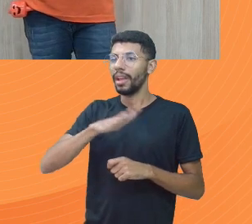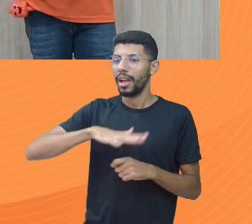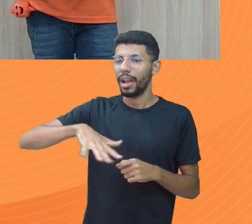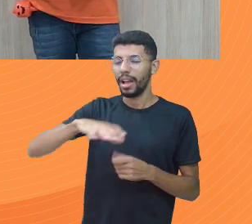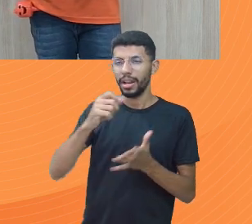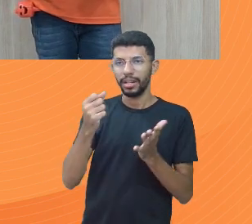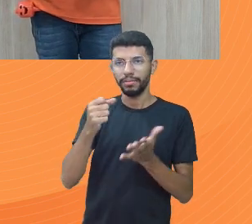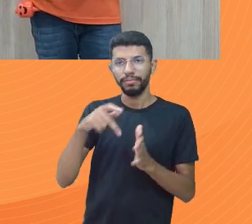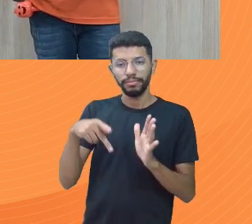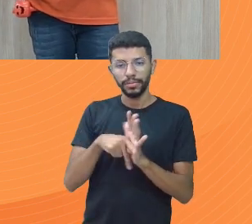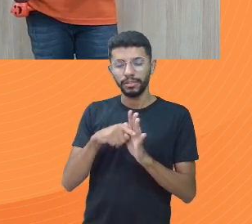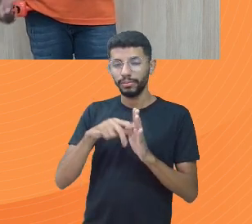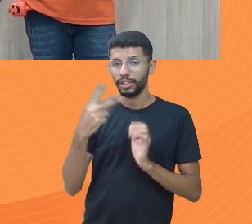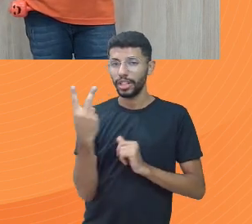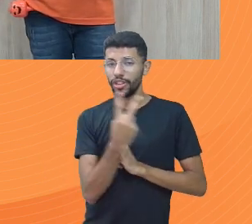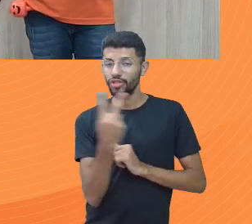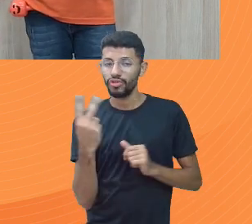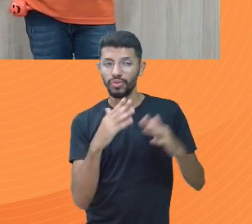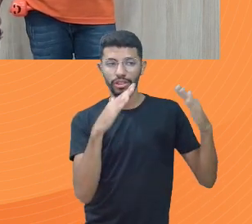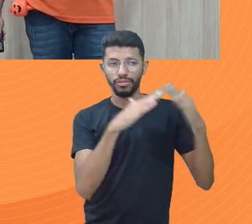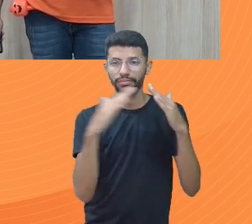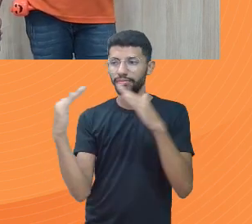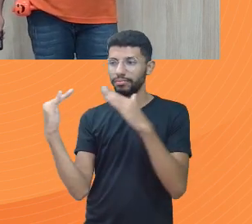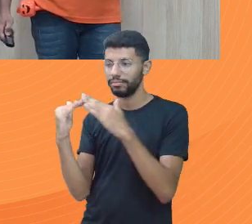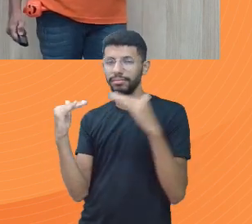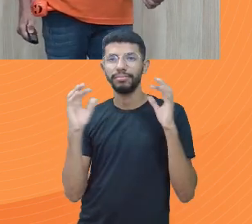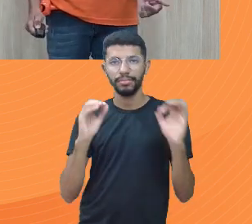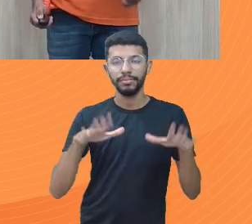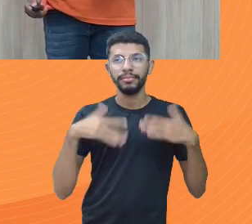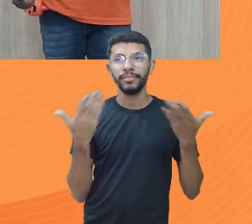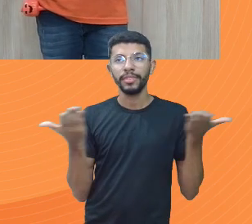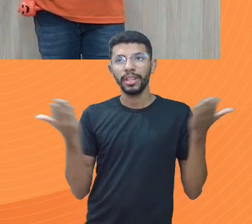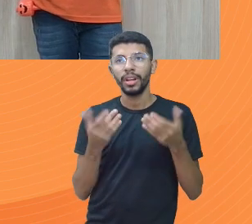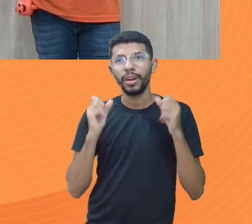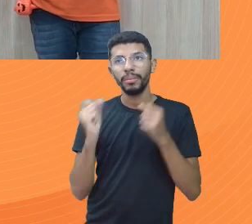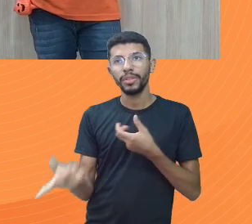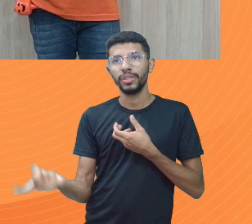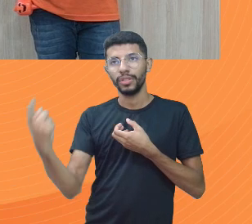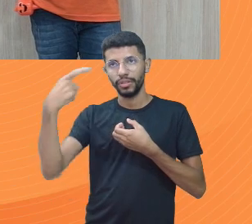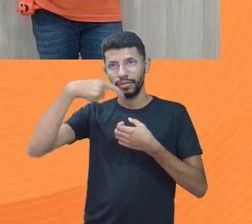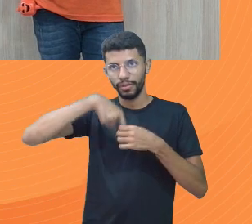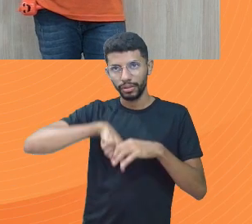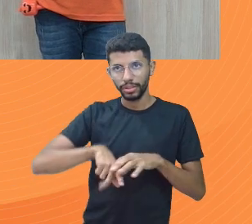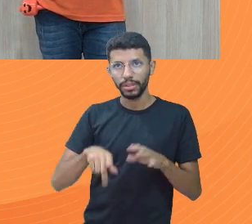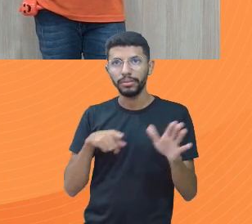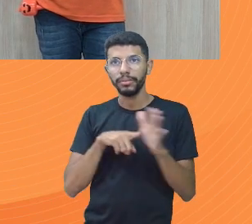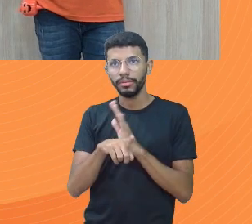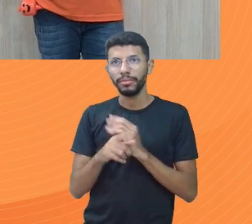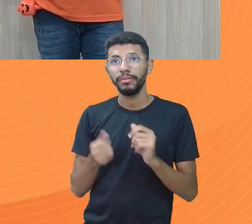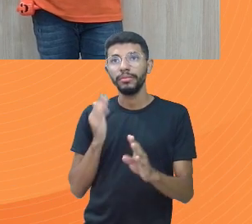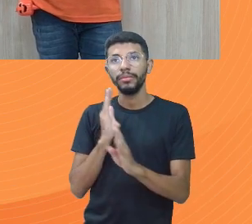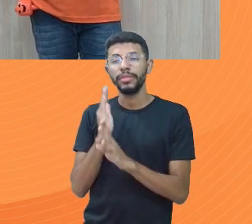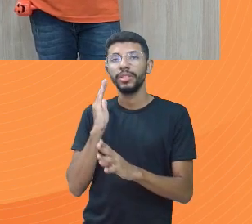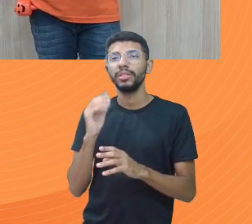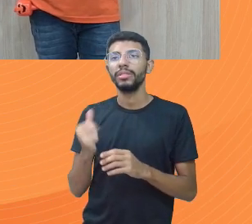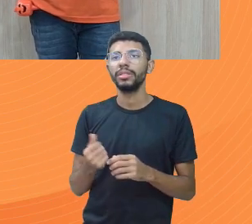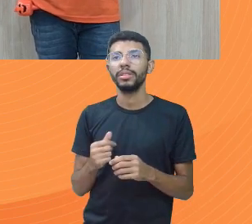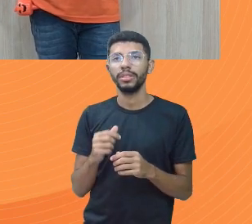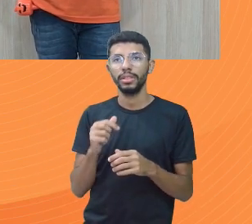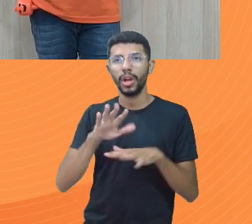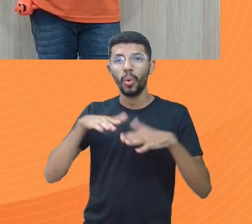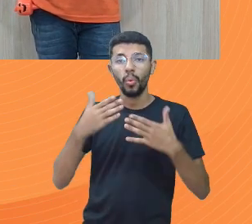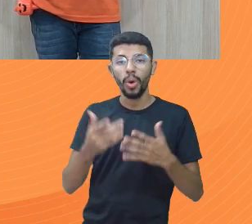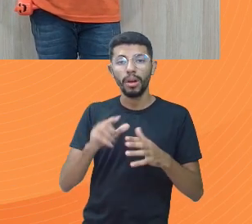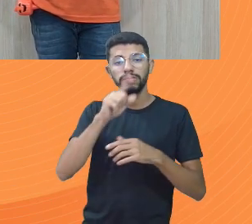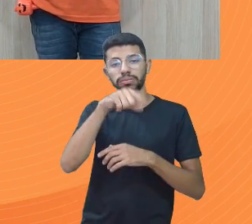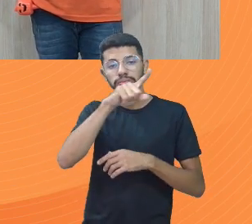duas casas, a área frontal das duas casas. Agora eu posso voltar para a questão e encontrar qual das